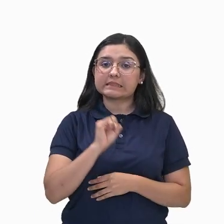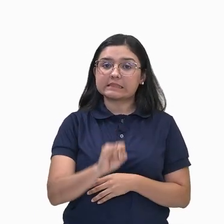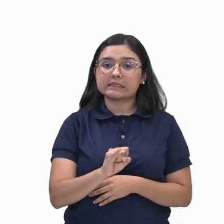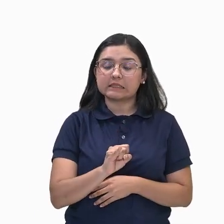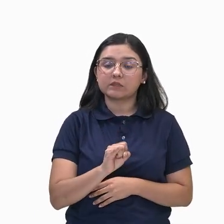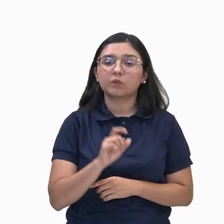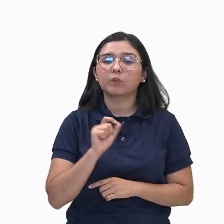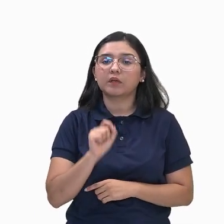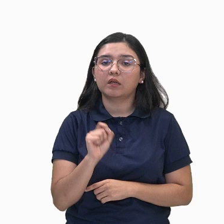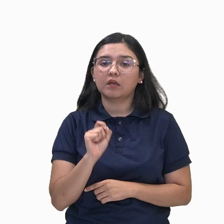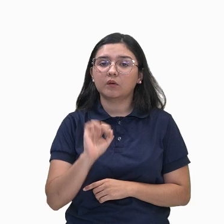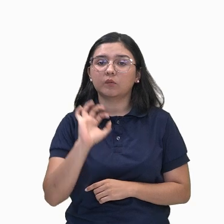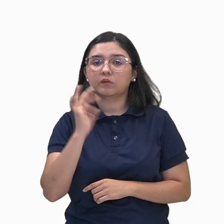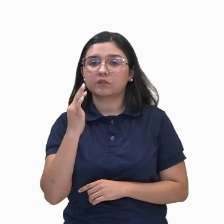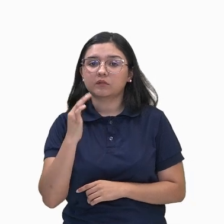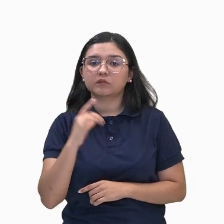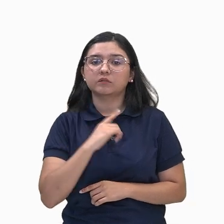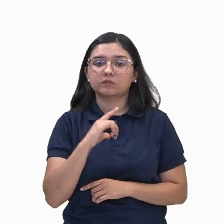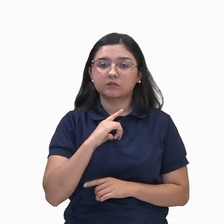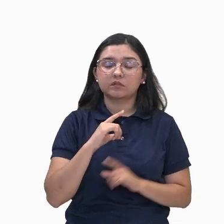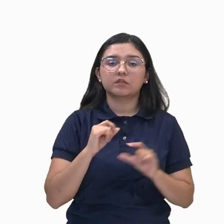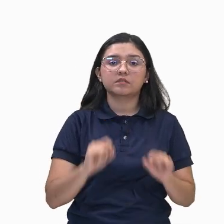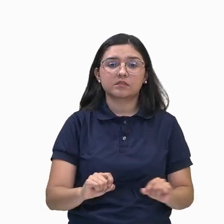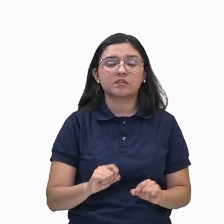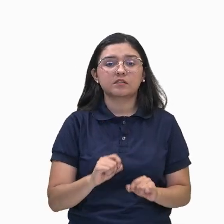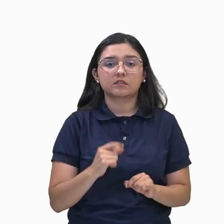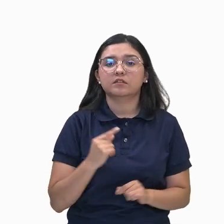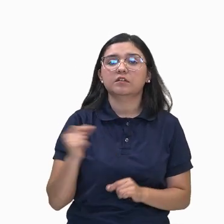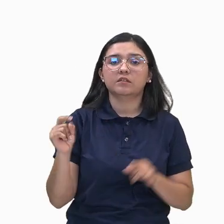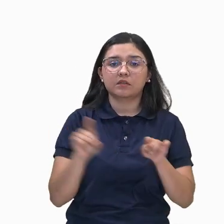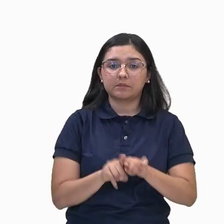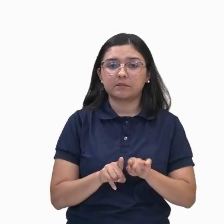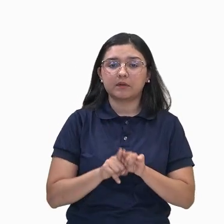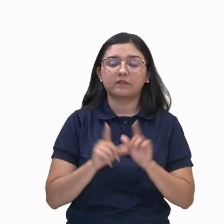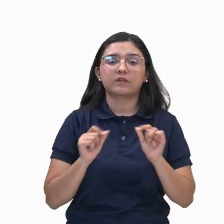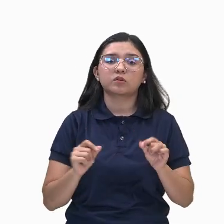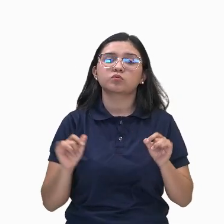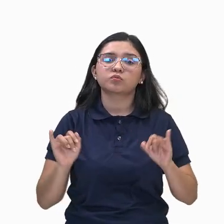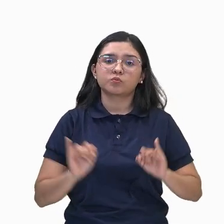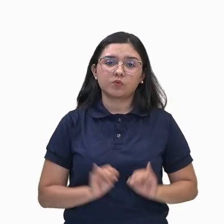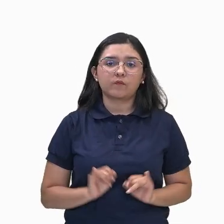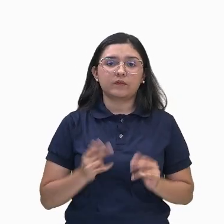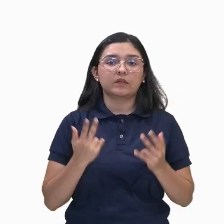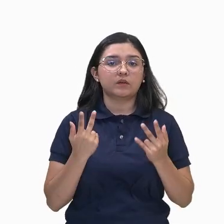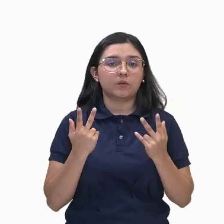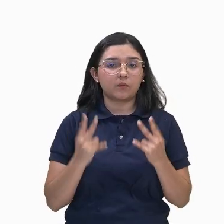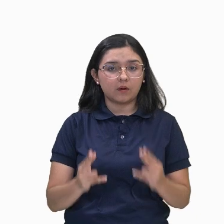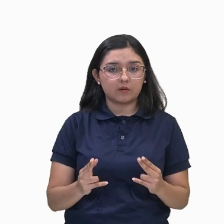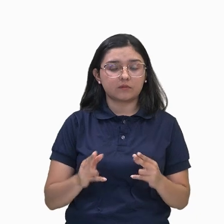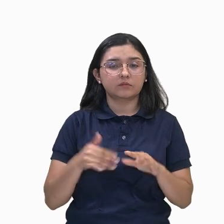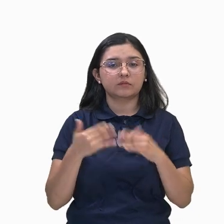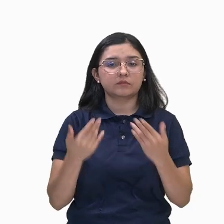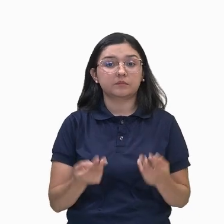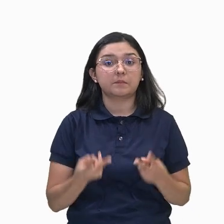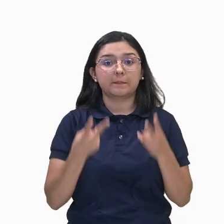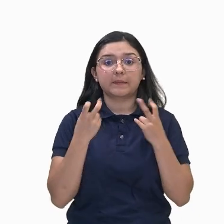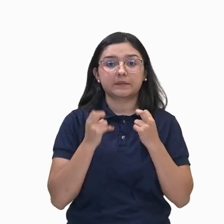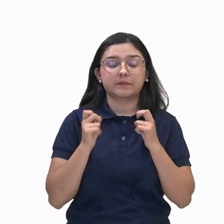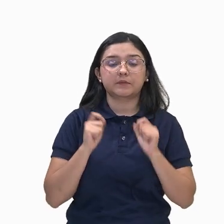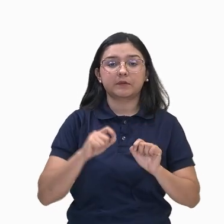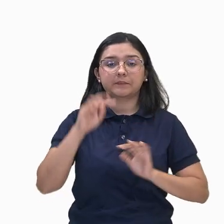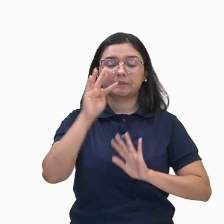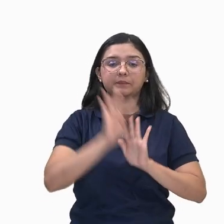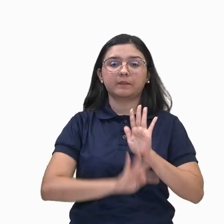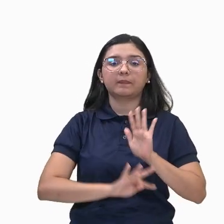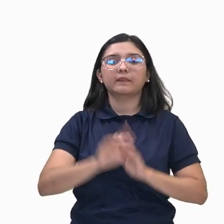é claro, né, que eles vão também sofrer igual a ele, né? Então, a gente verifica que ele